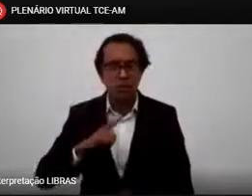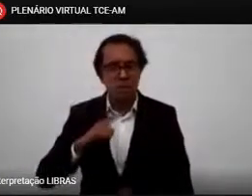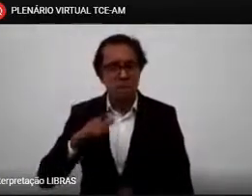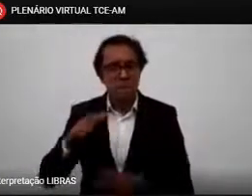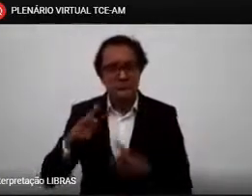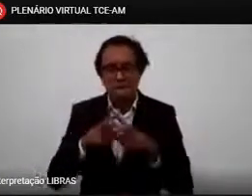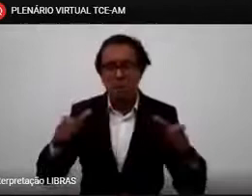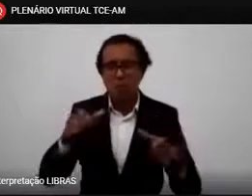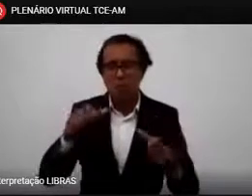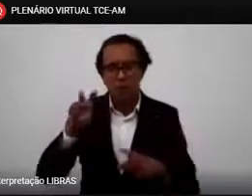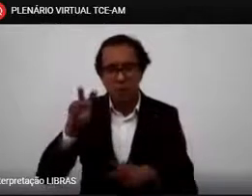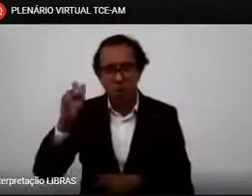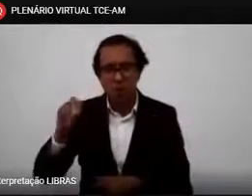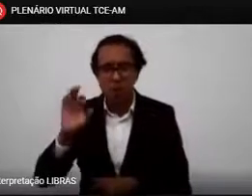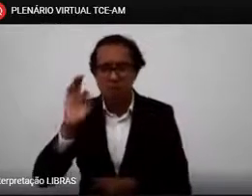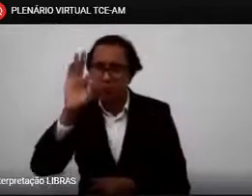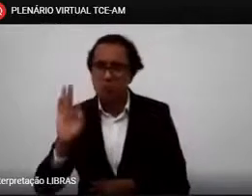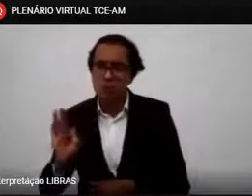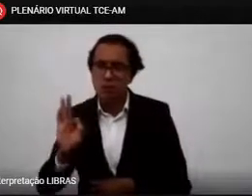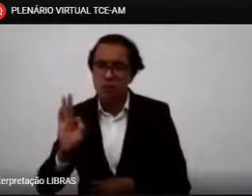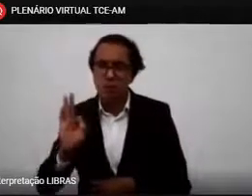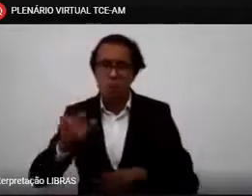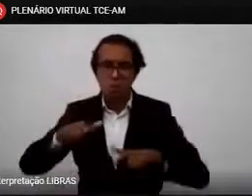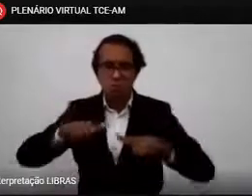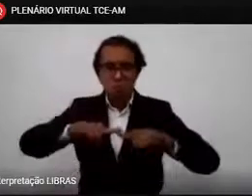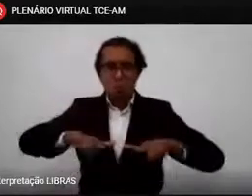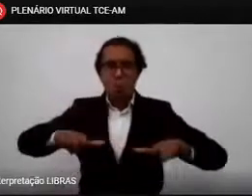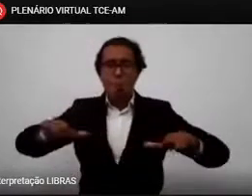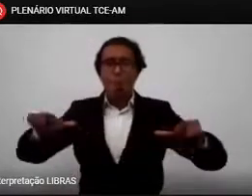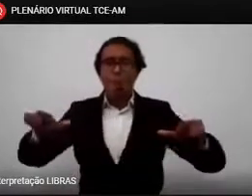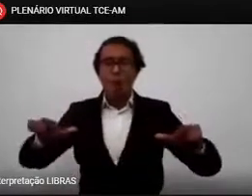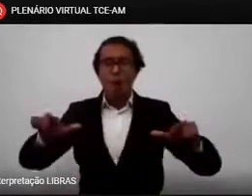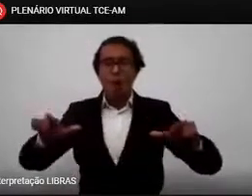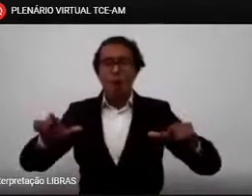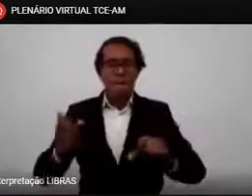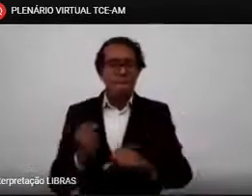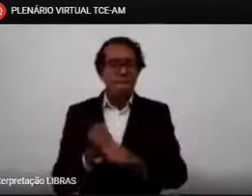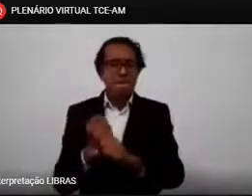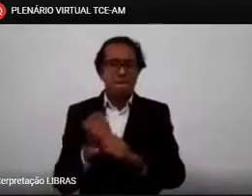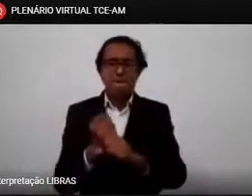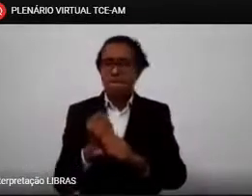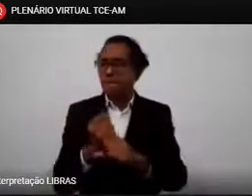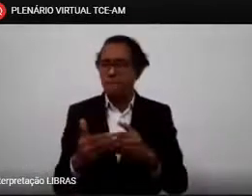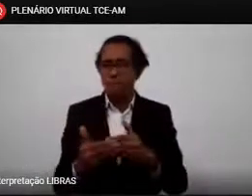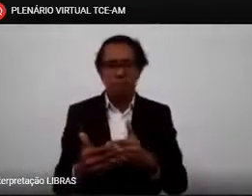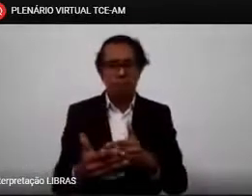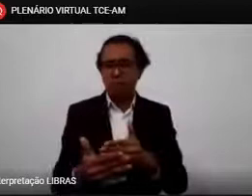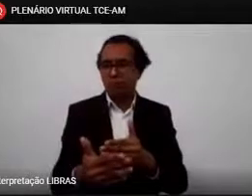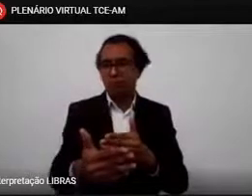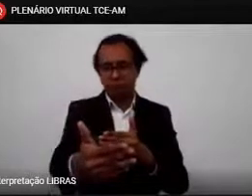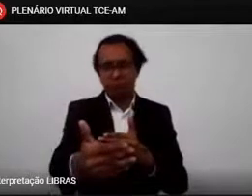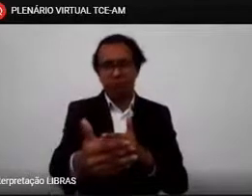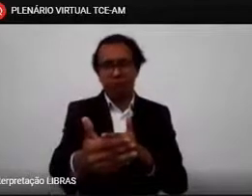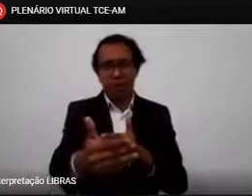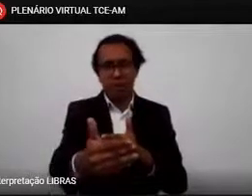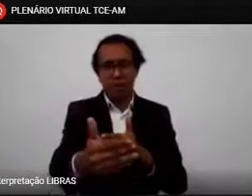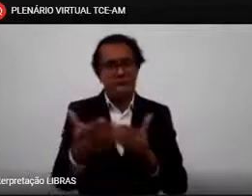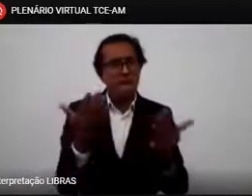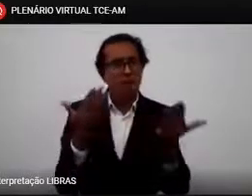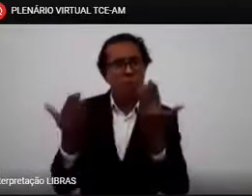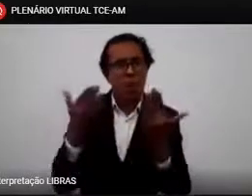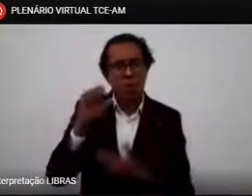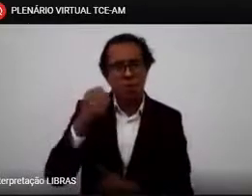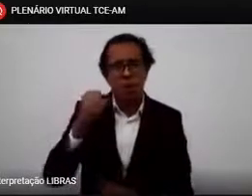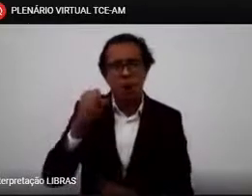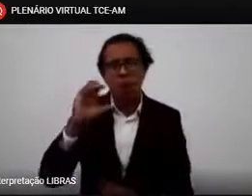Amazônia, a estação seca está ficando mais longa. Em relação aos anos 80, ela já está 3 semanas